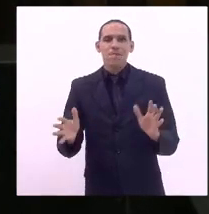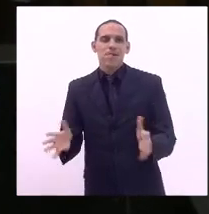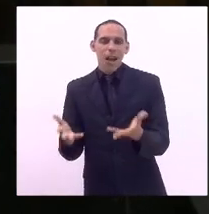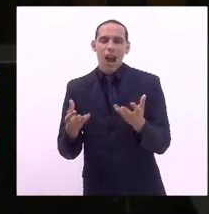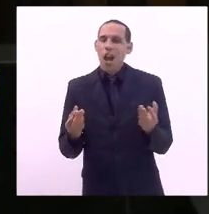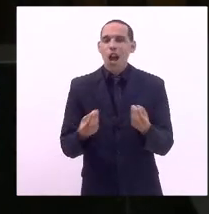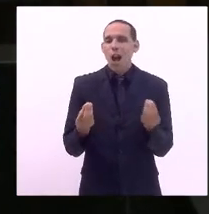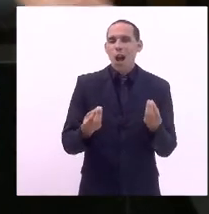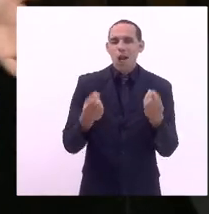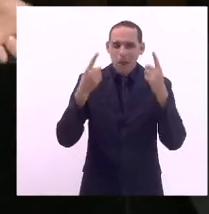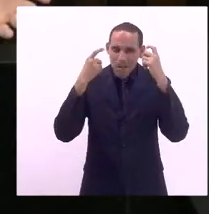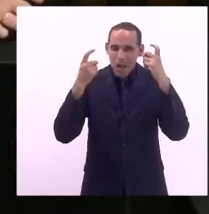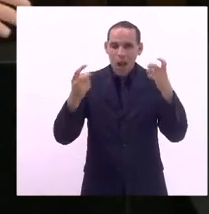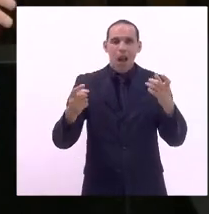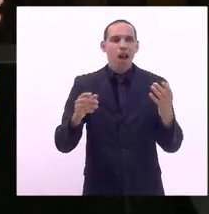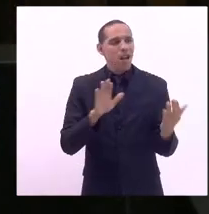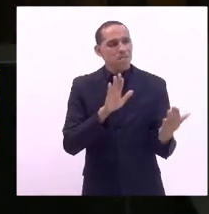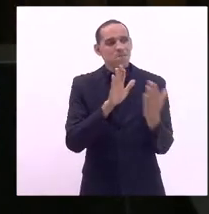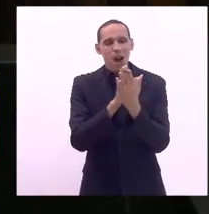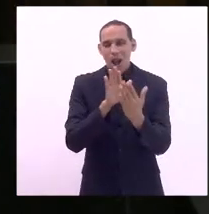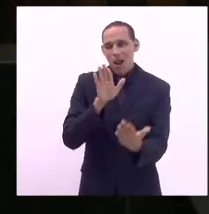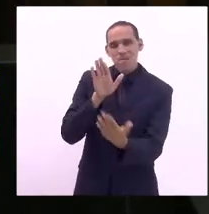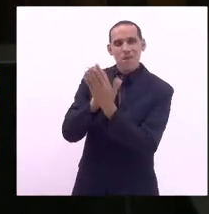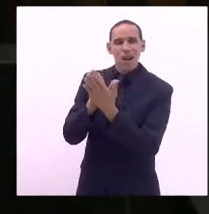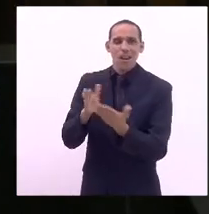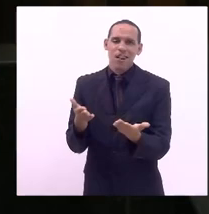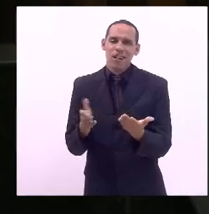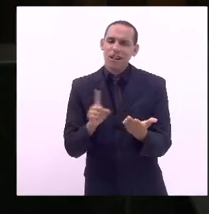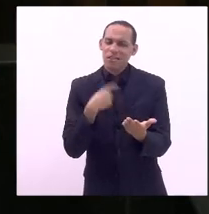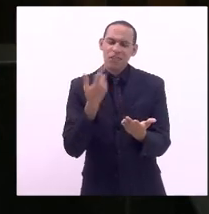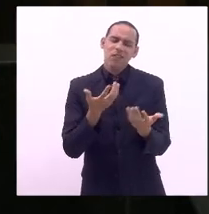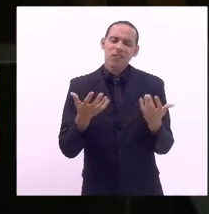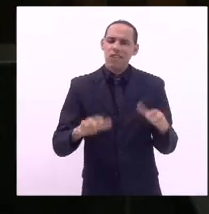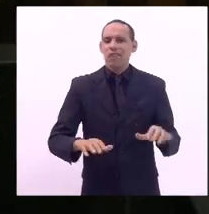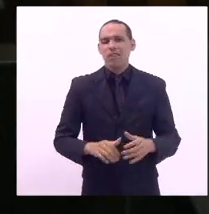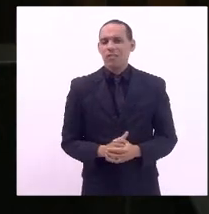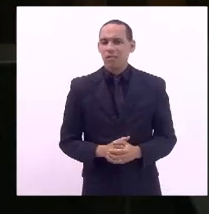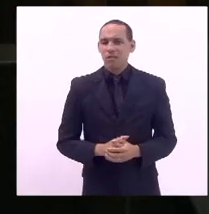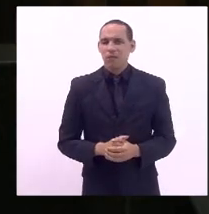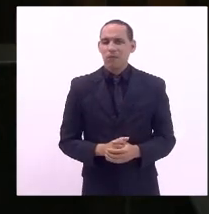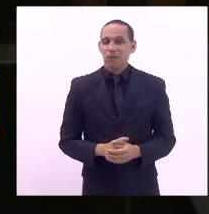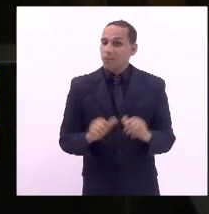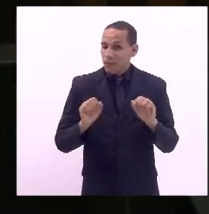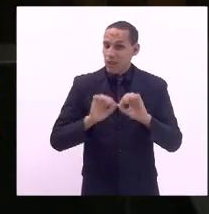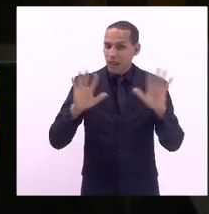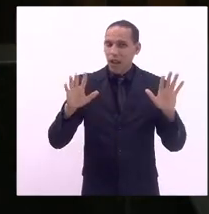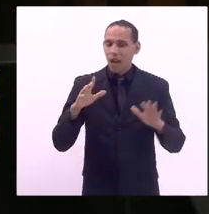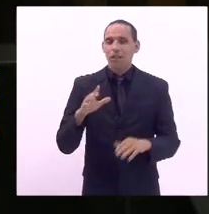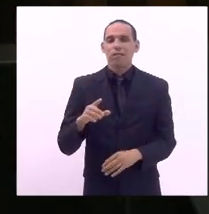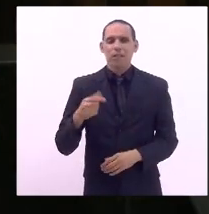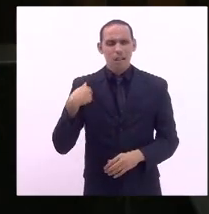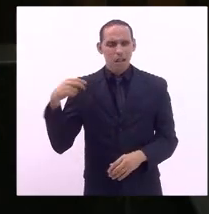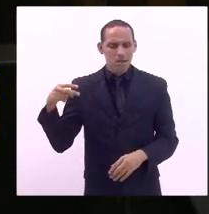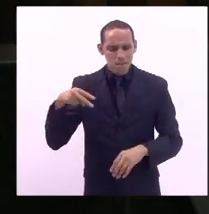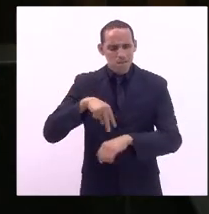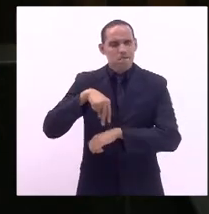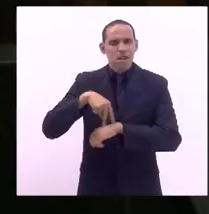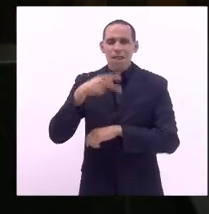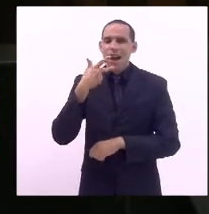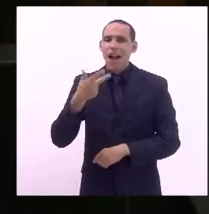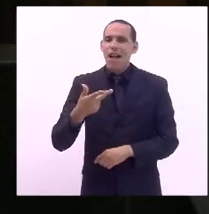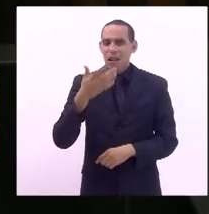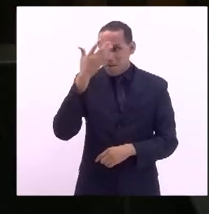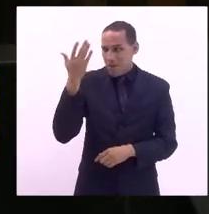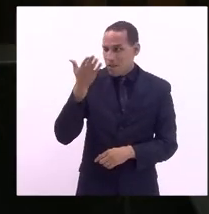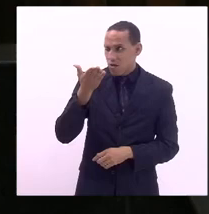de uma lógica de violência e enfrentamento. Não é isso que a gente quer. E, evidentemente, eu não vou subir aqui para falar que os